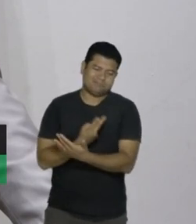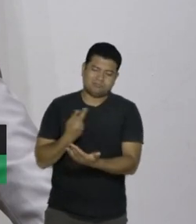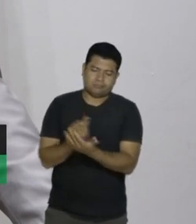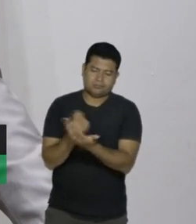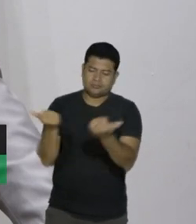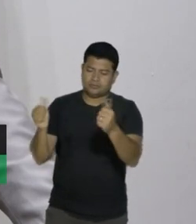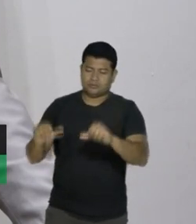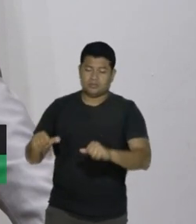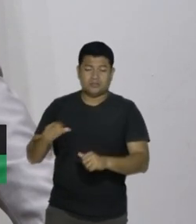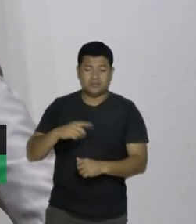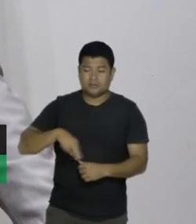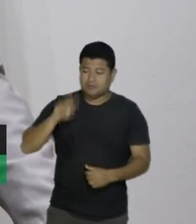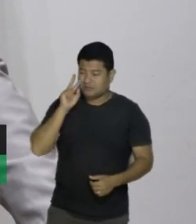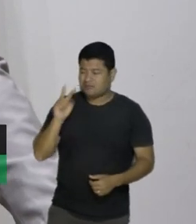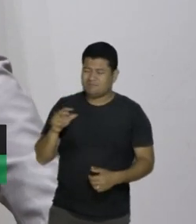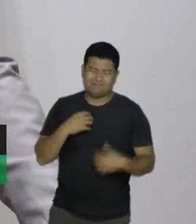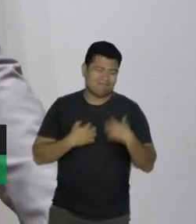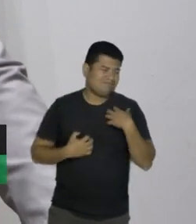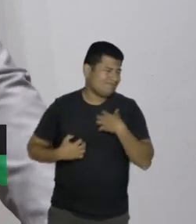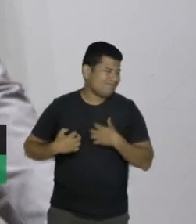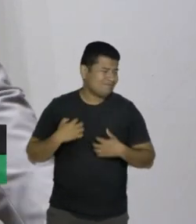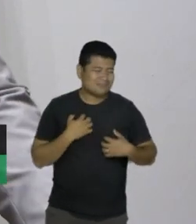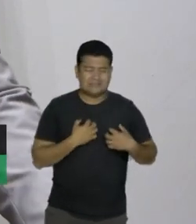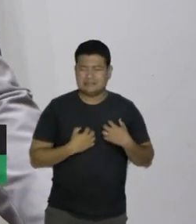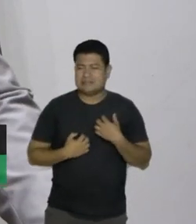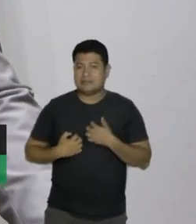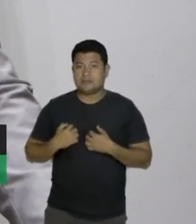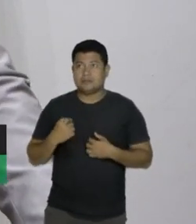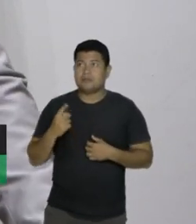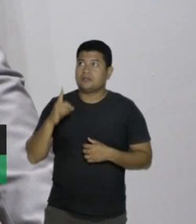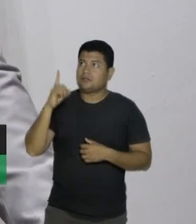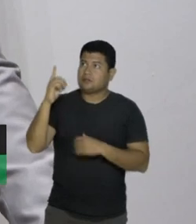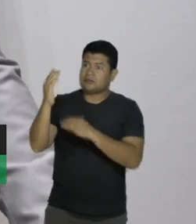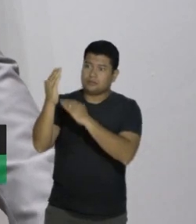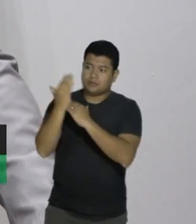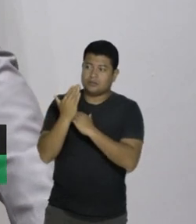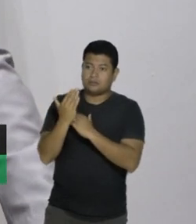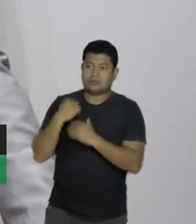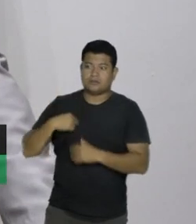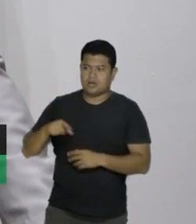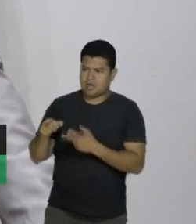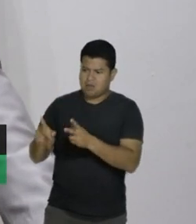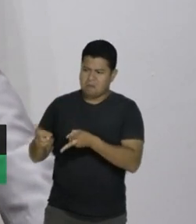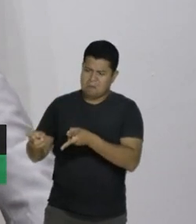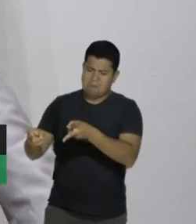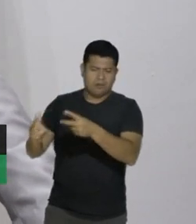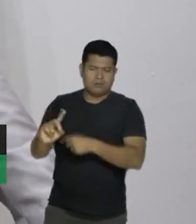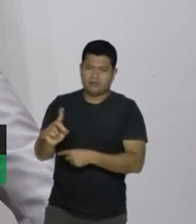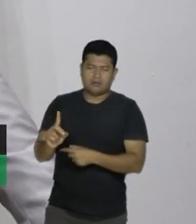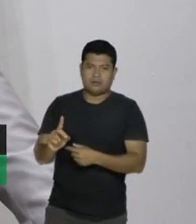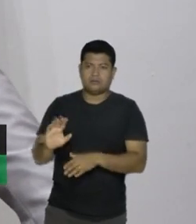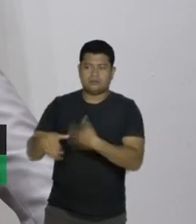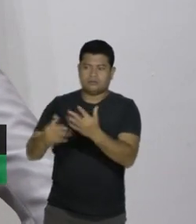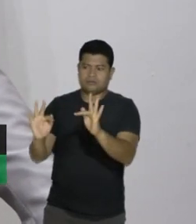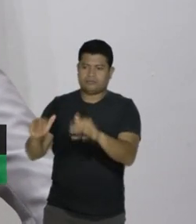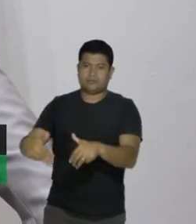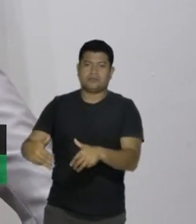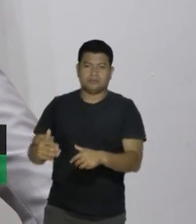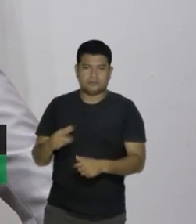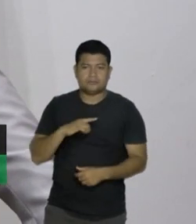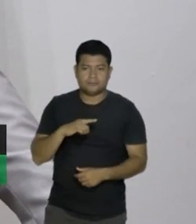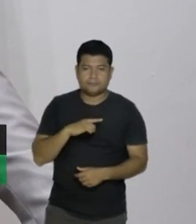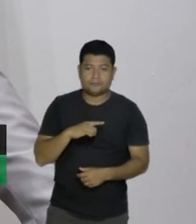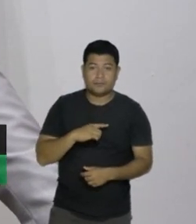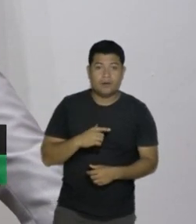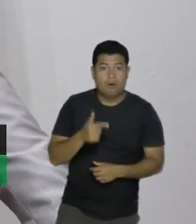uma angústia e graças a Deus creio eu que não vai ser eterno ainda mais no dia de ontem de ontem